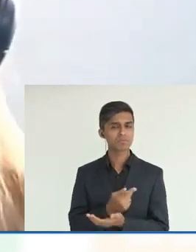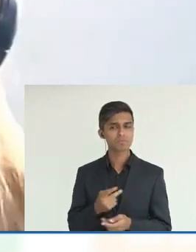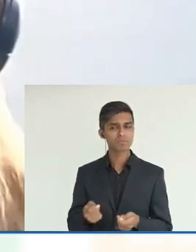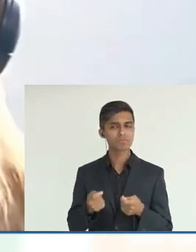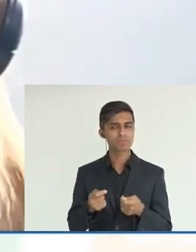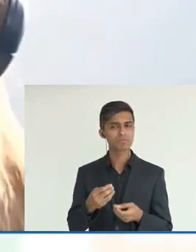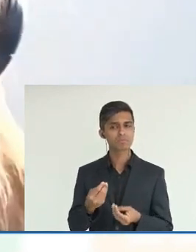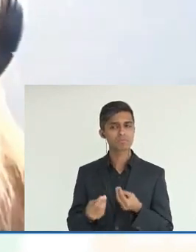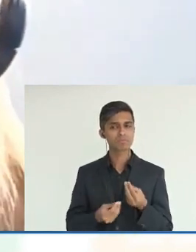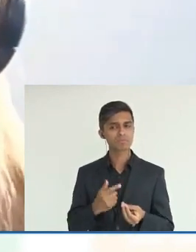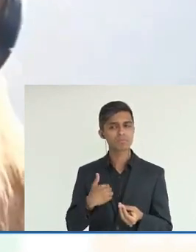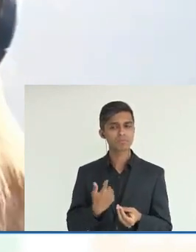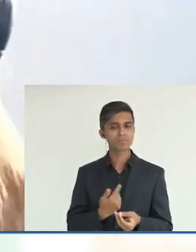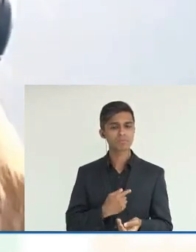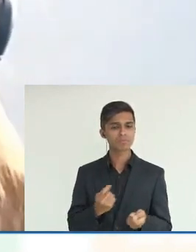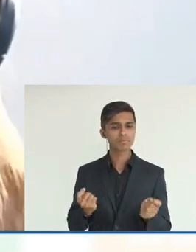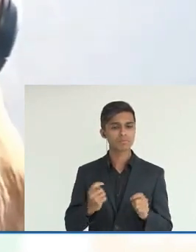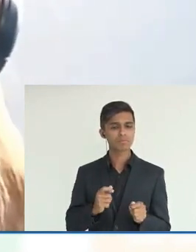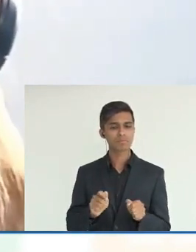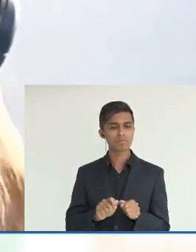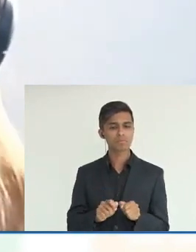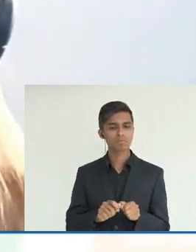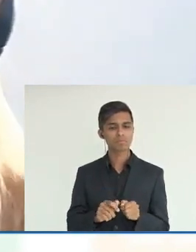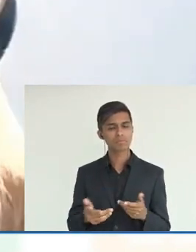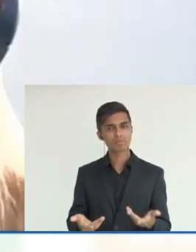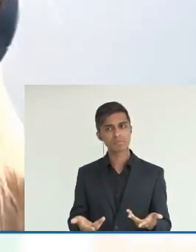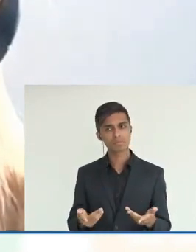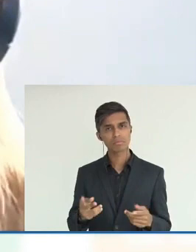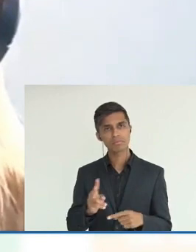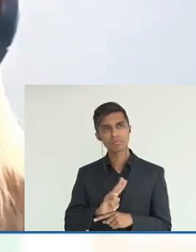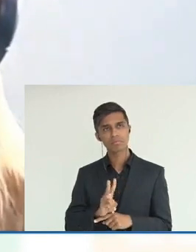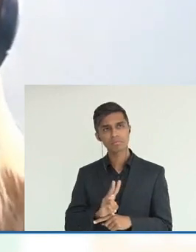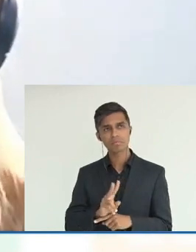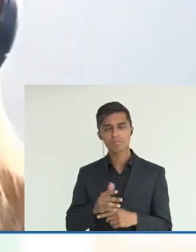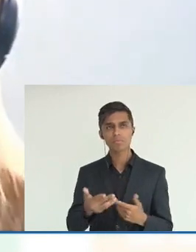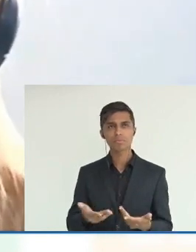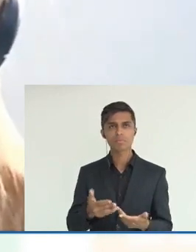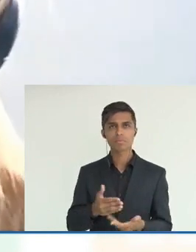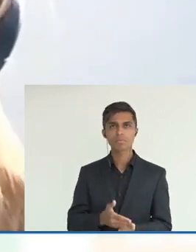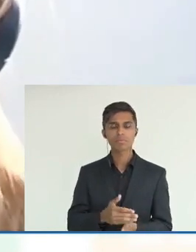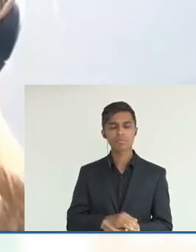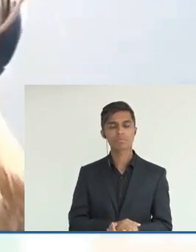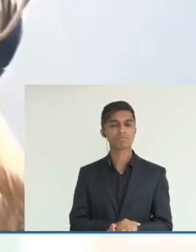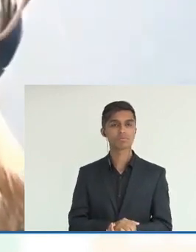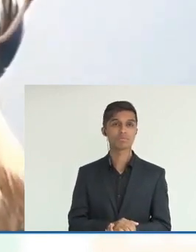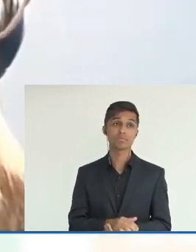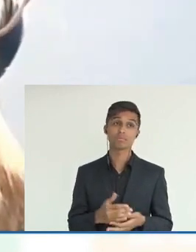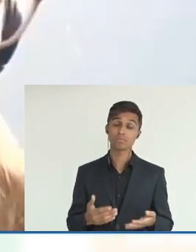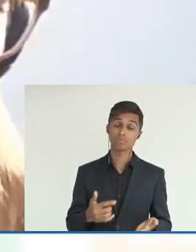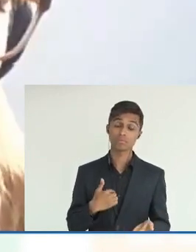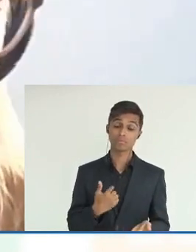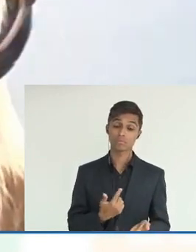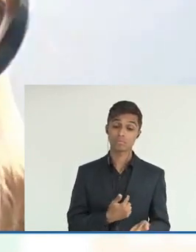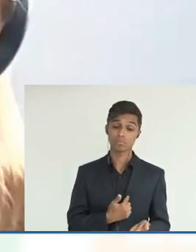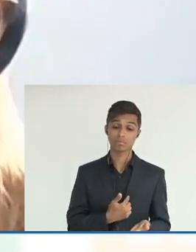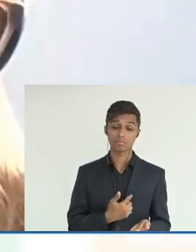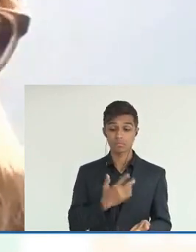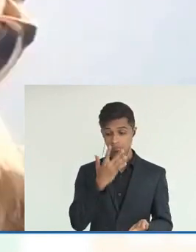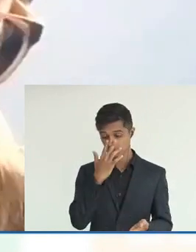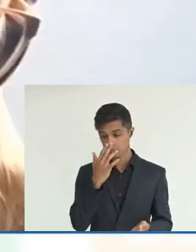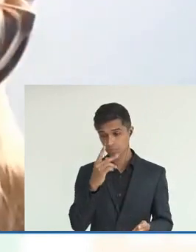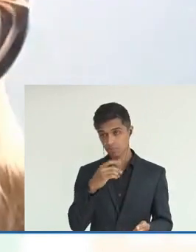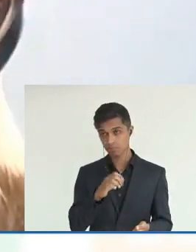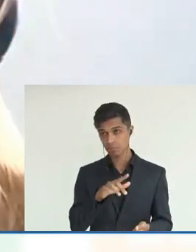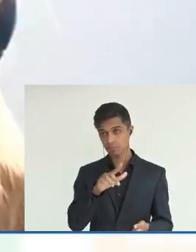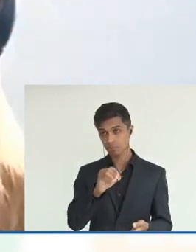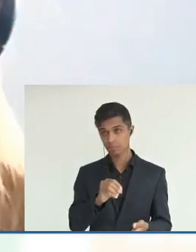como nós podemos fazer de alguma forma uma vigilância dessa intoxicação. Então, a gente, na verdade, acho que o Paulo não vai